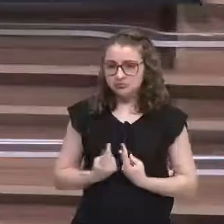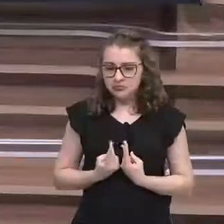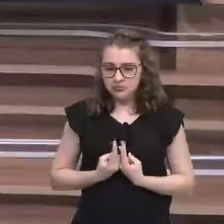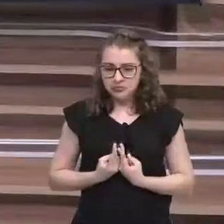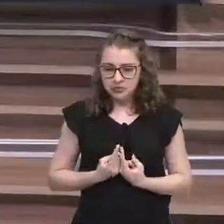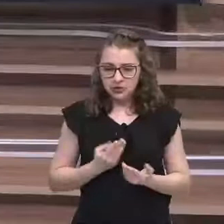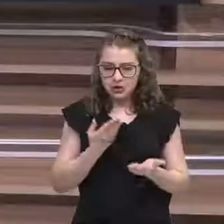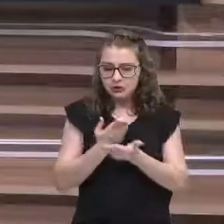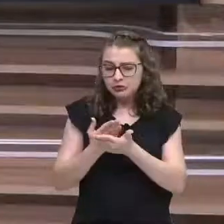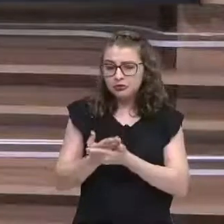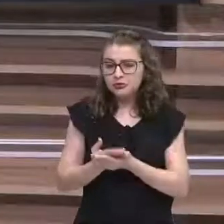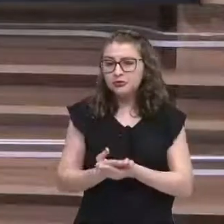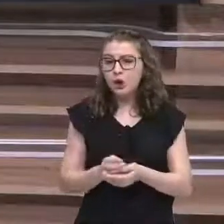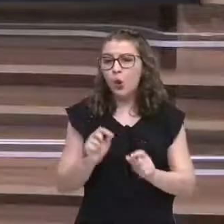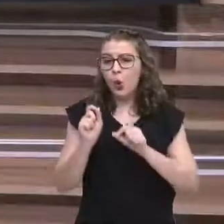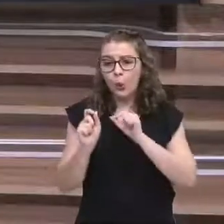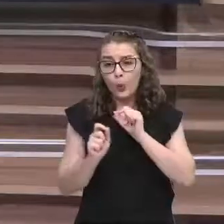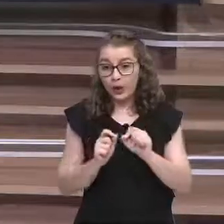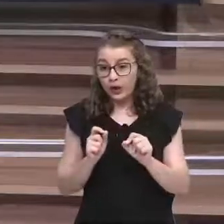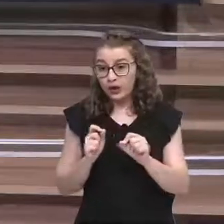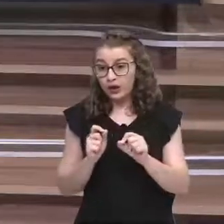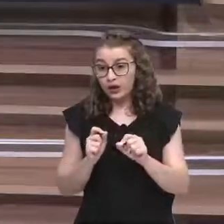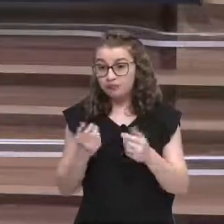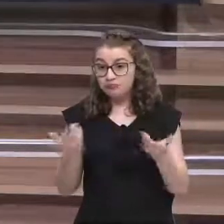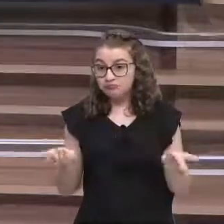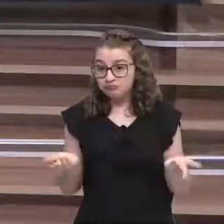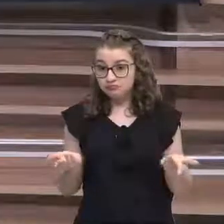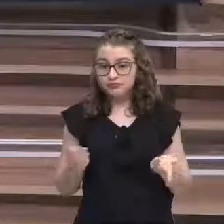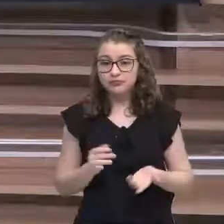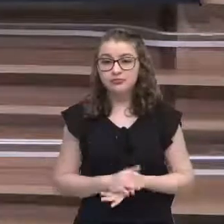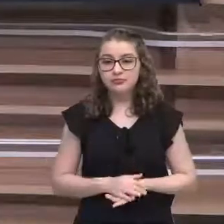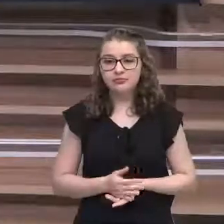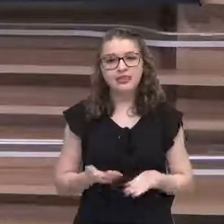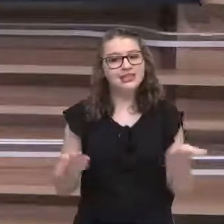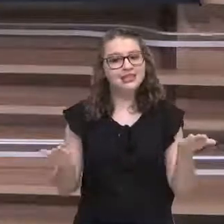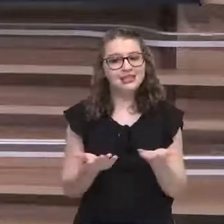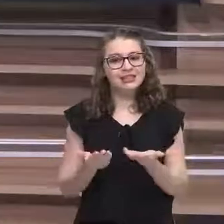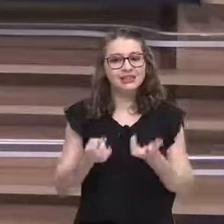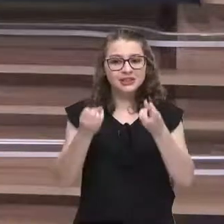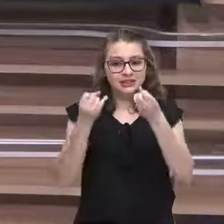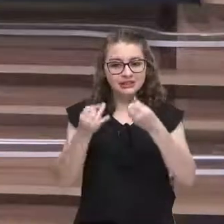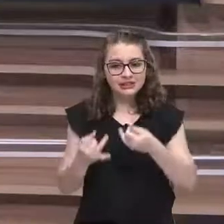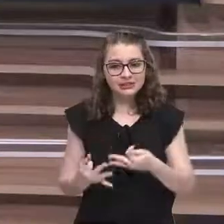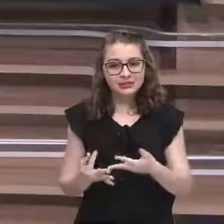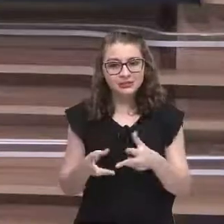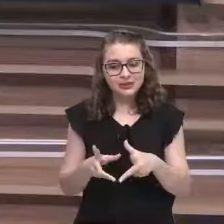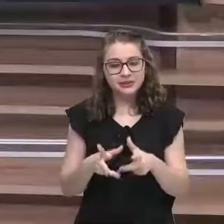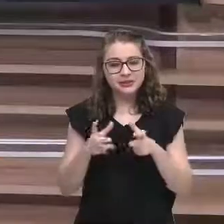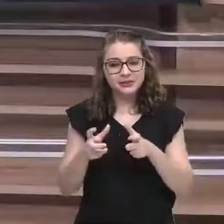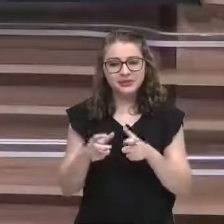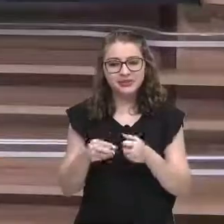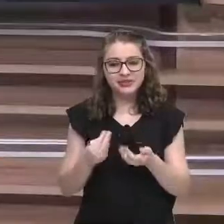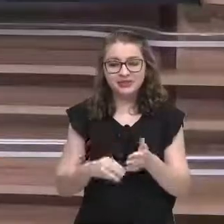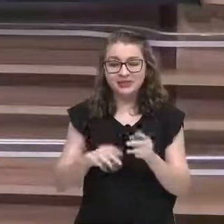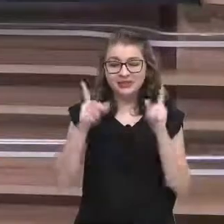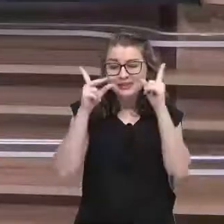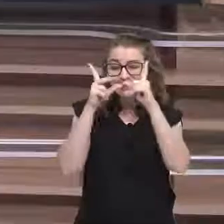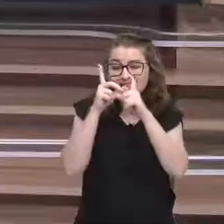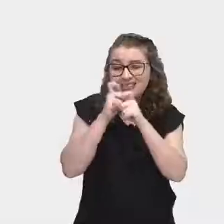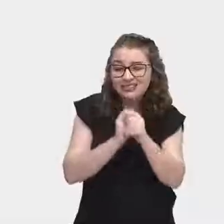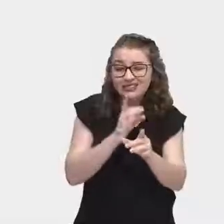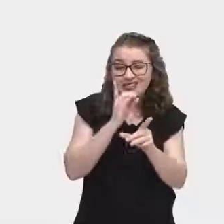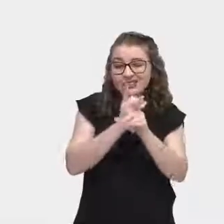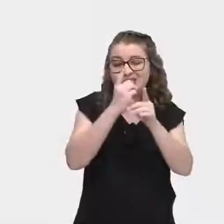estudo das ciências humanas, né? É isso que a gente vai ver agora, essas dificuldades metodológicas das